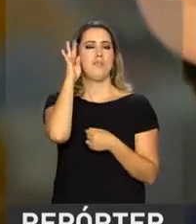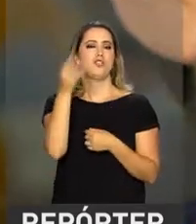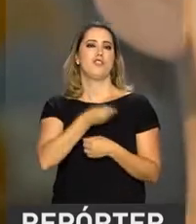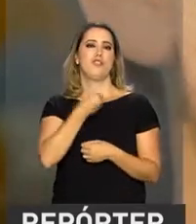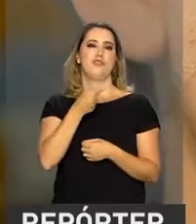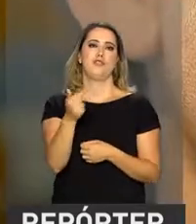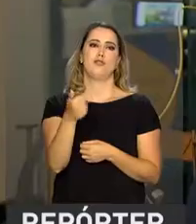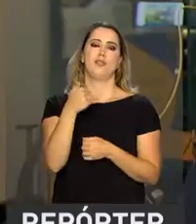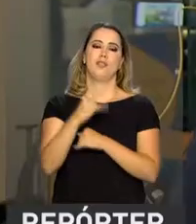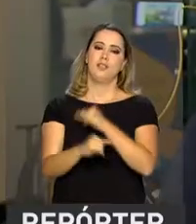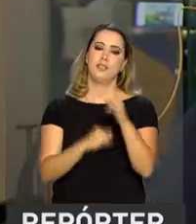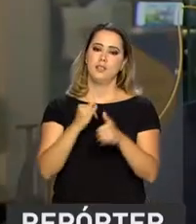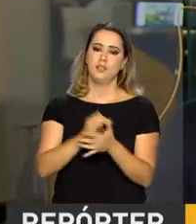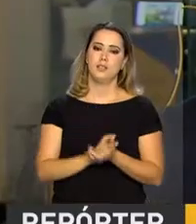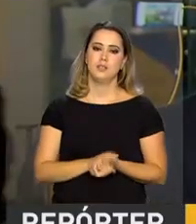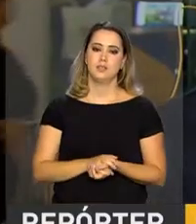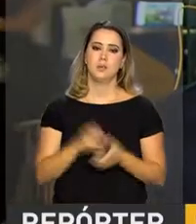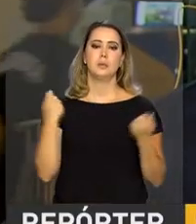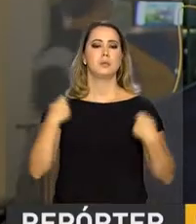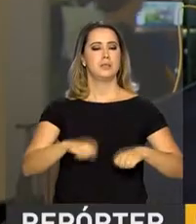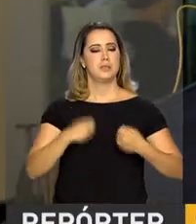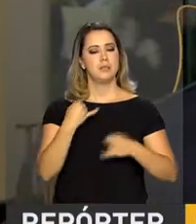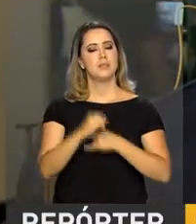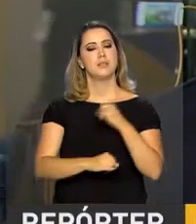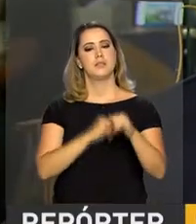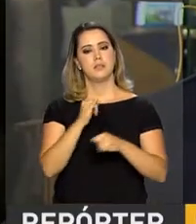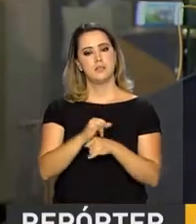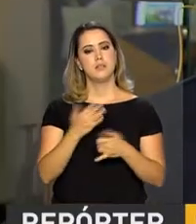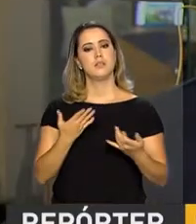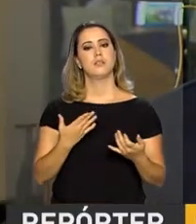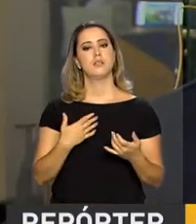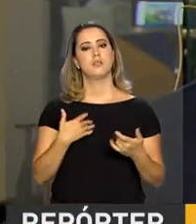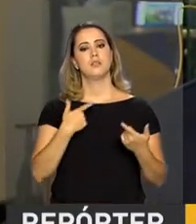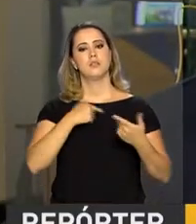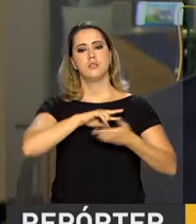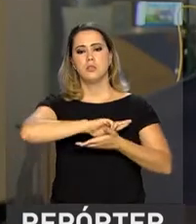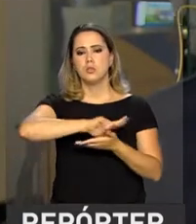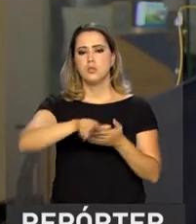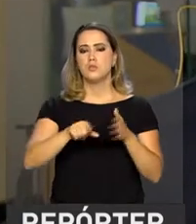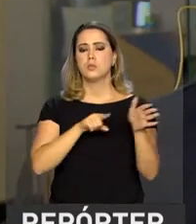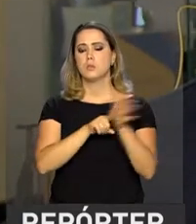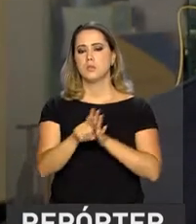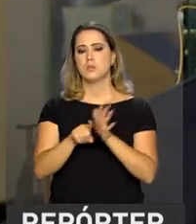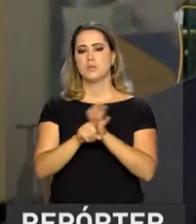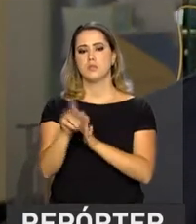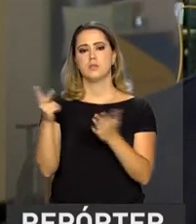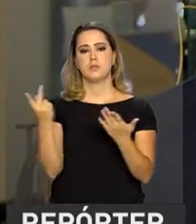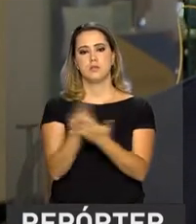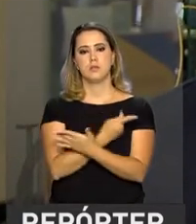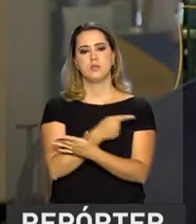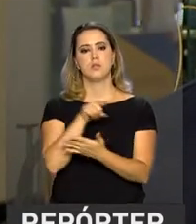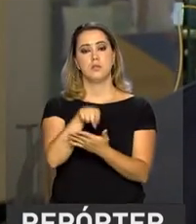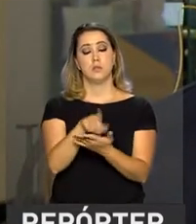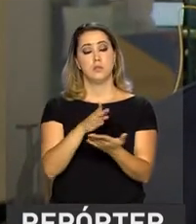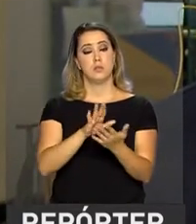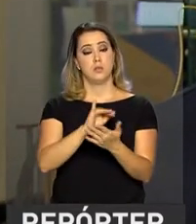sem internet. Não dá, a gente precisa. Os meninos precisam fazer trabalhos com pesquisas, né? A gente busca tudo